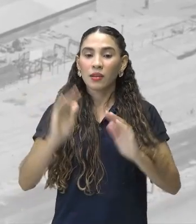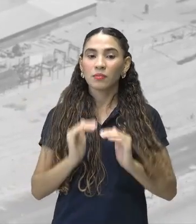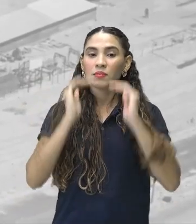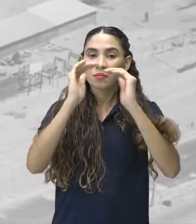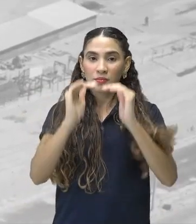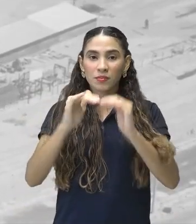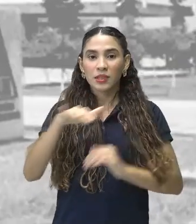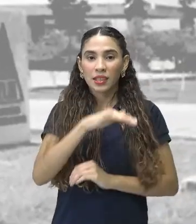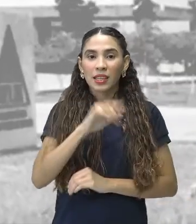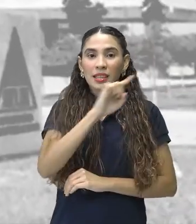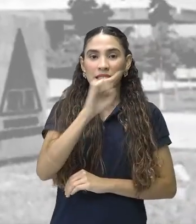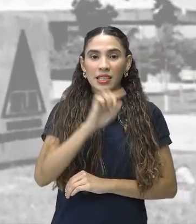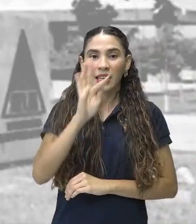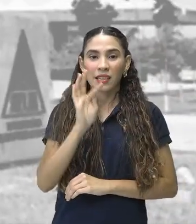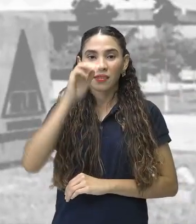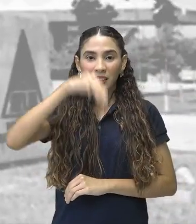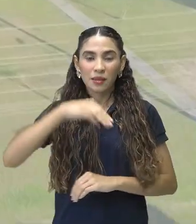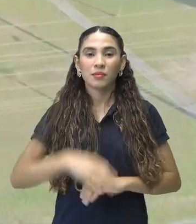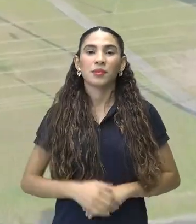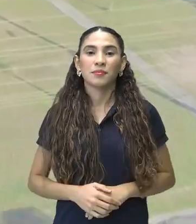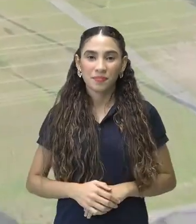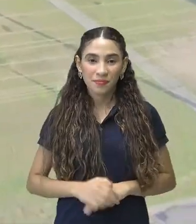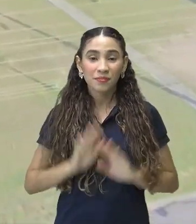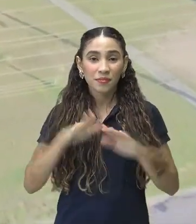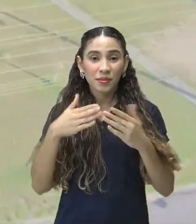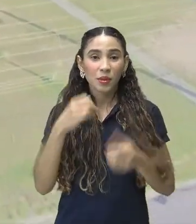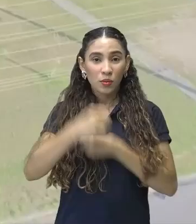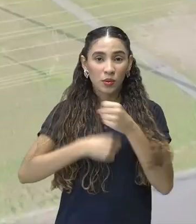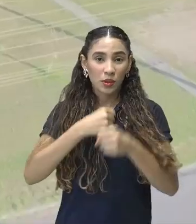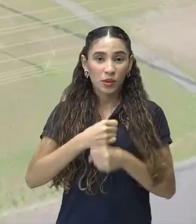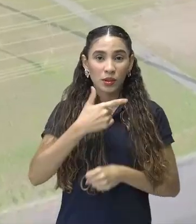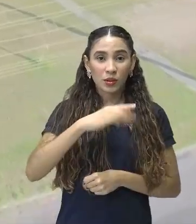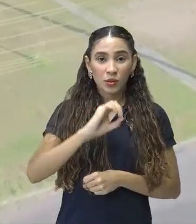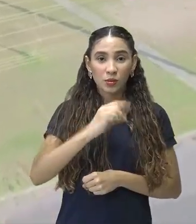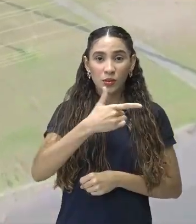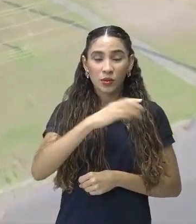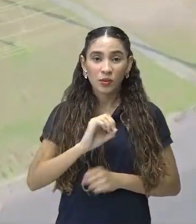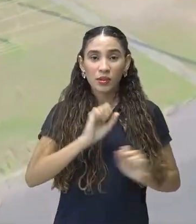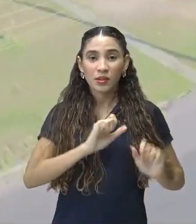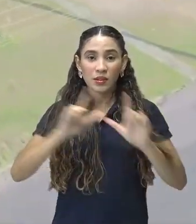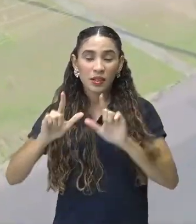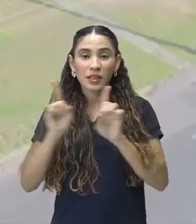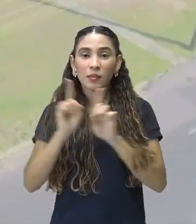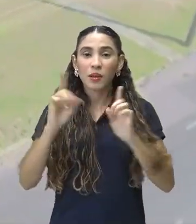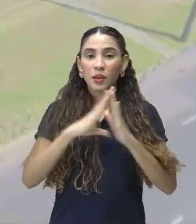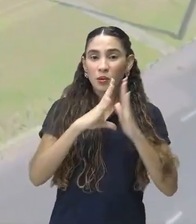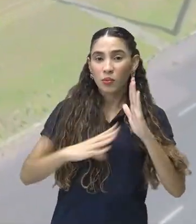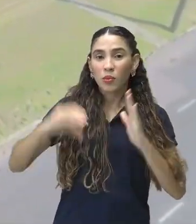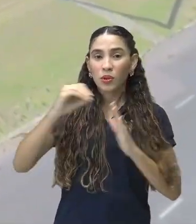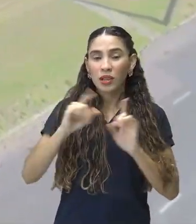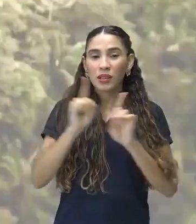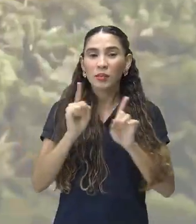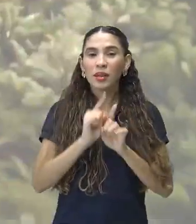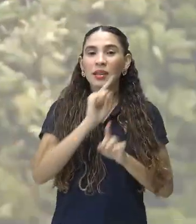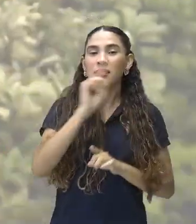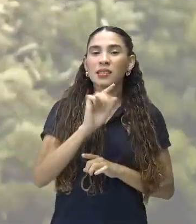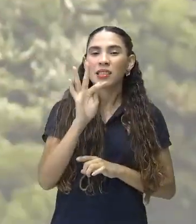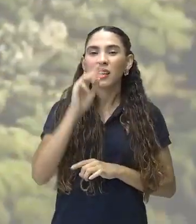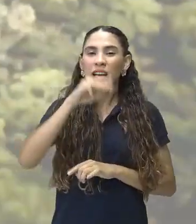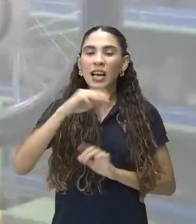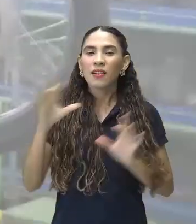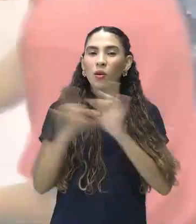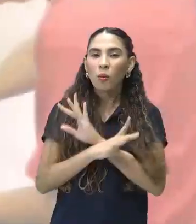da Zona Franca de Manaus. Em 2020, a SUFRAMA e o modelo Zona Franca de Manaus